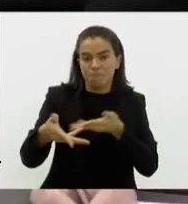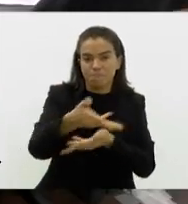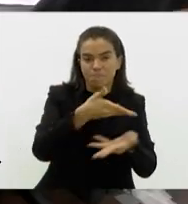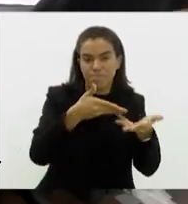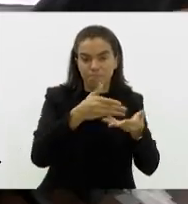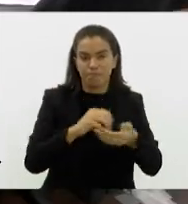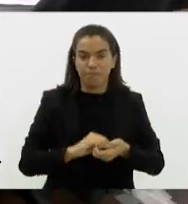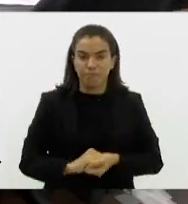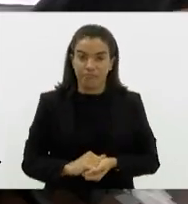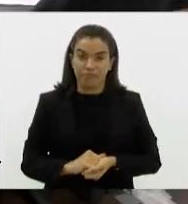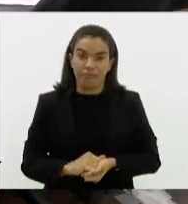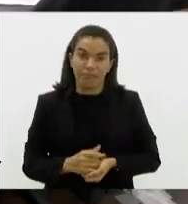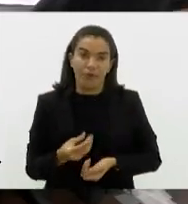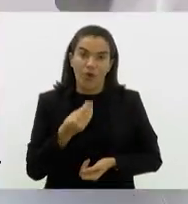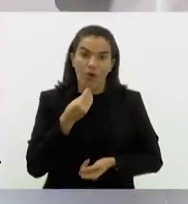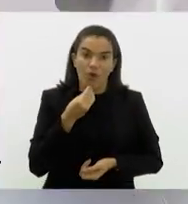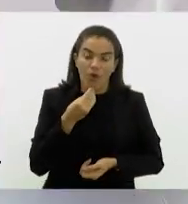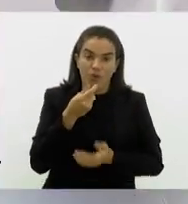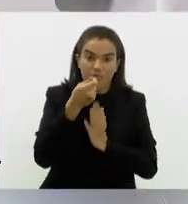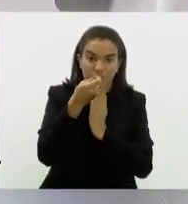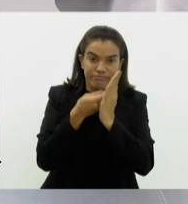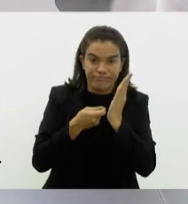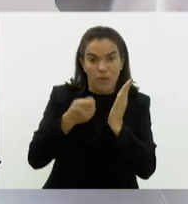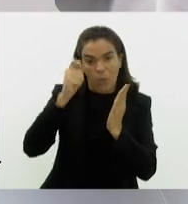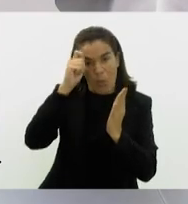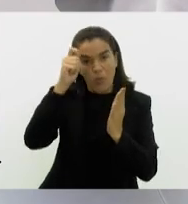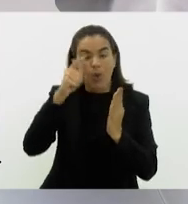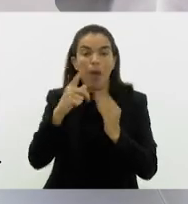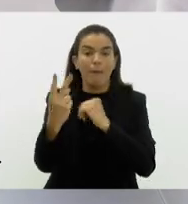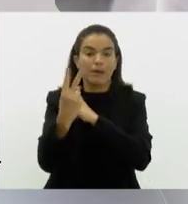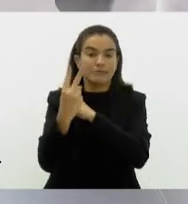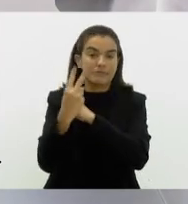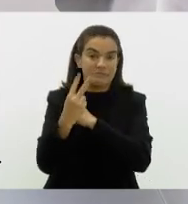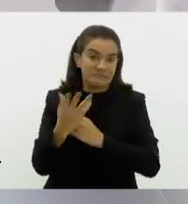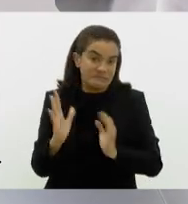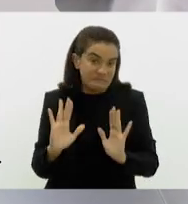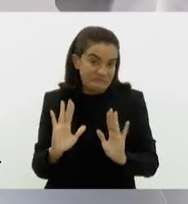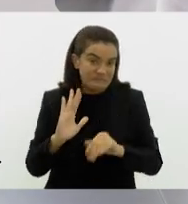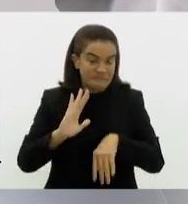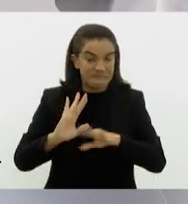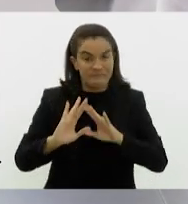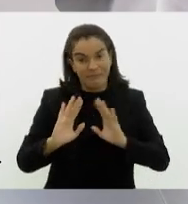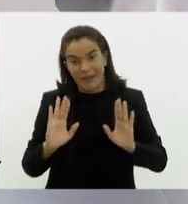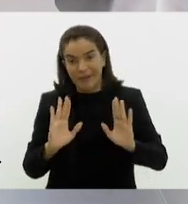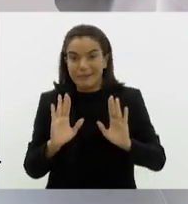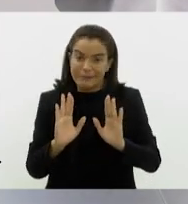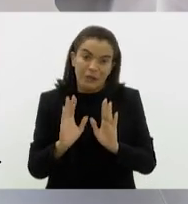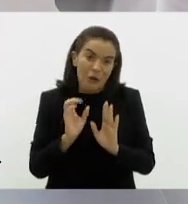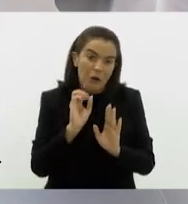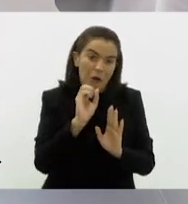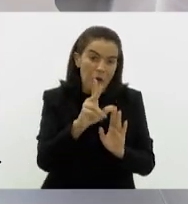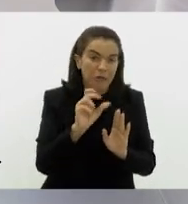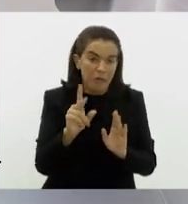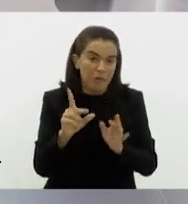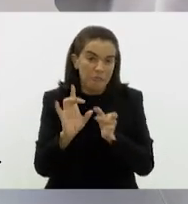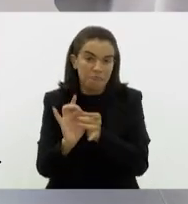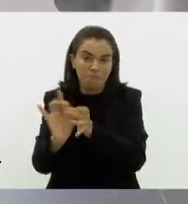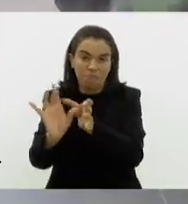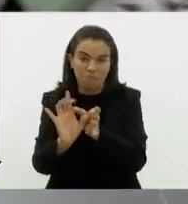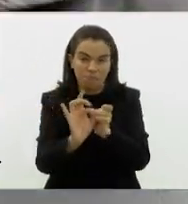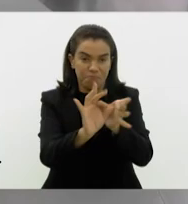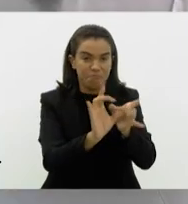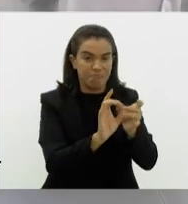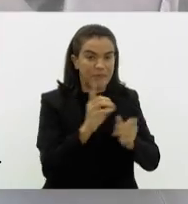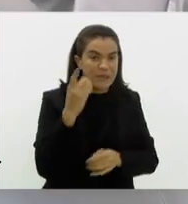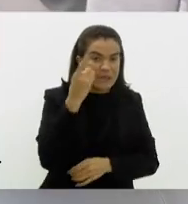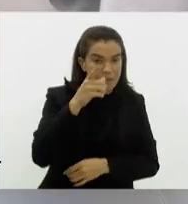Nas razões do autor é em relação à legítima defesa. Mas, de qualquer forma, o pedido de vista é deferido para